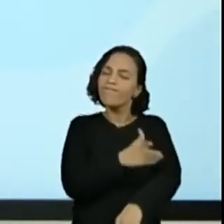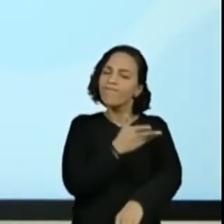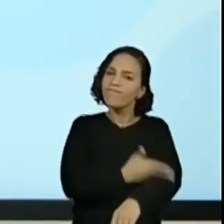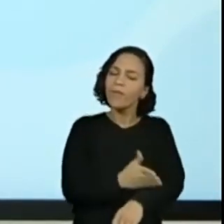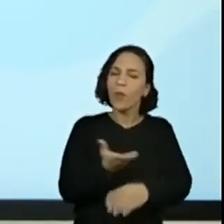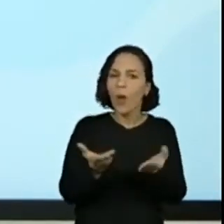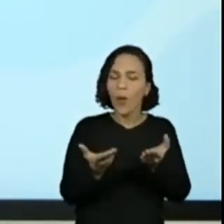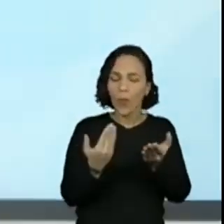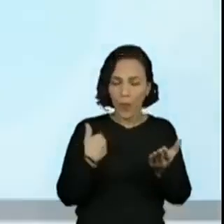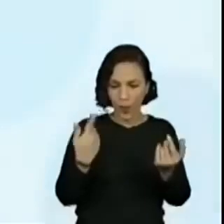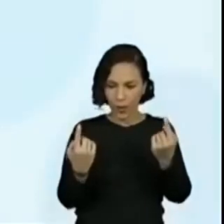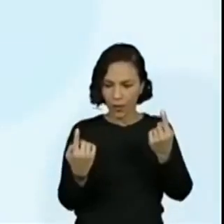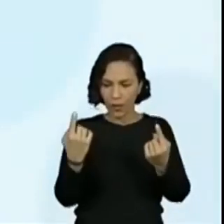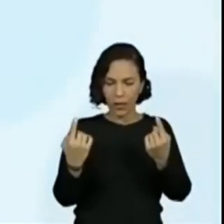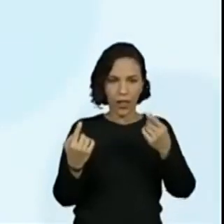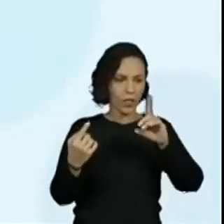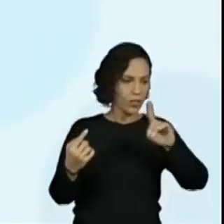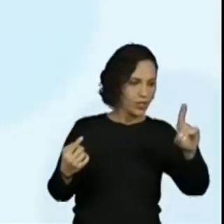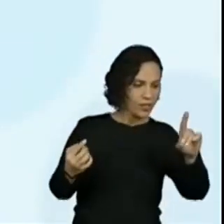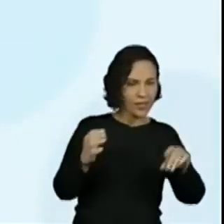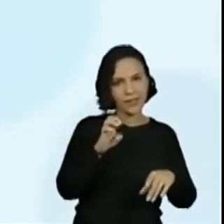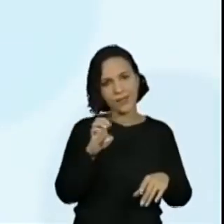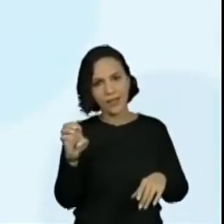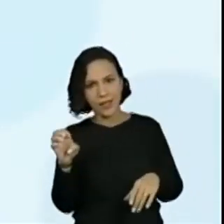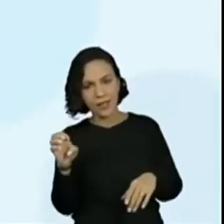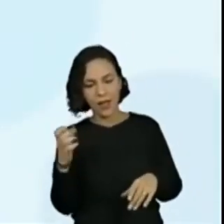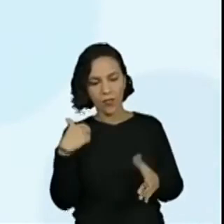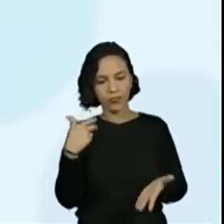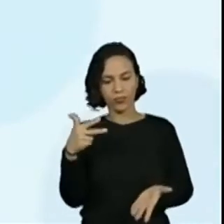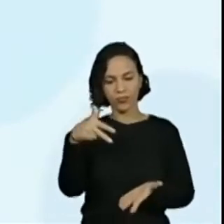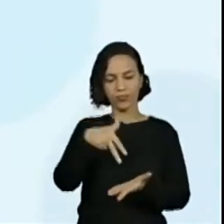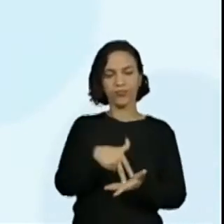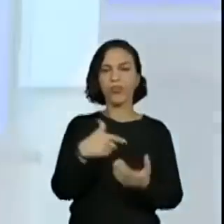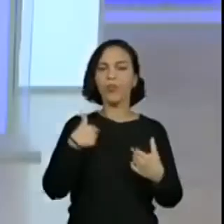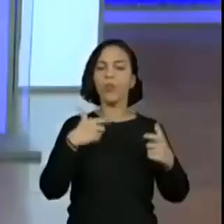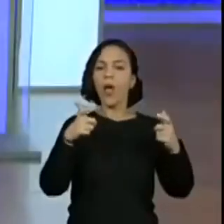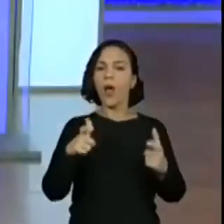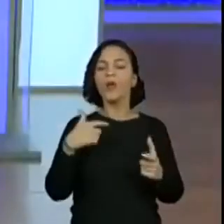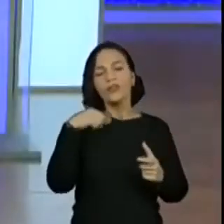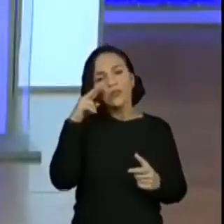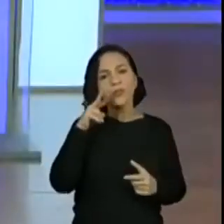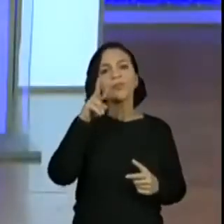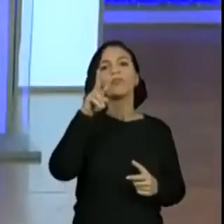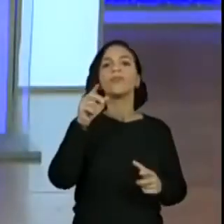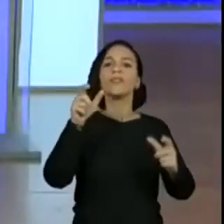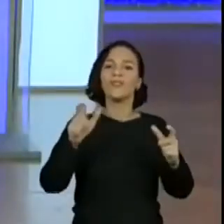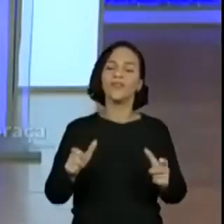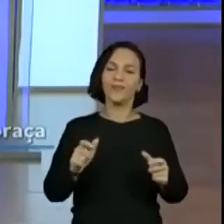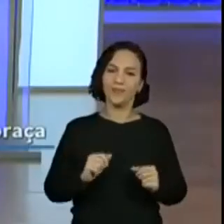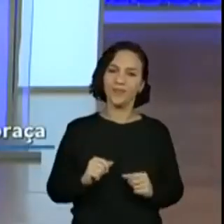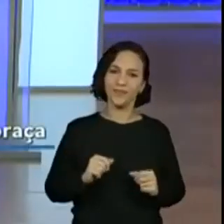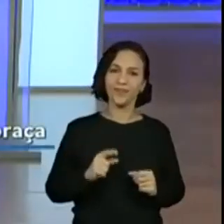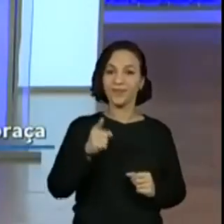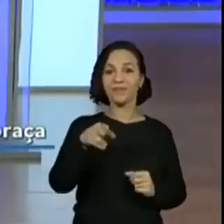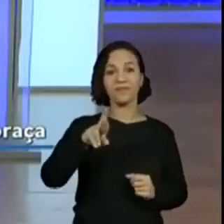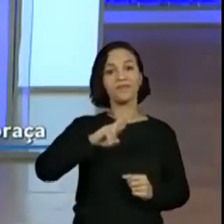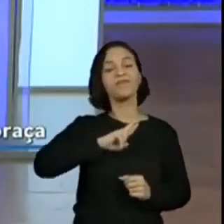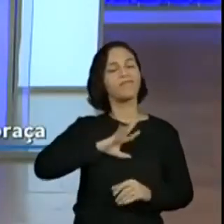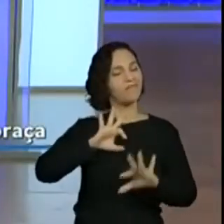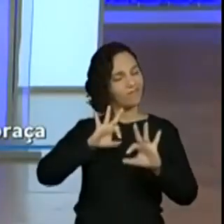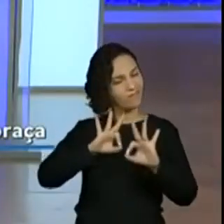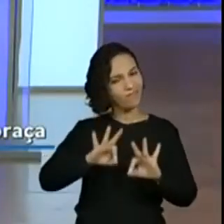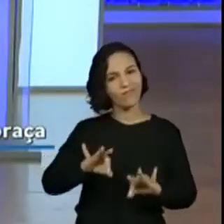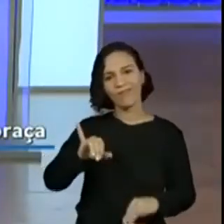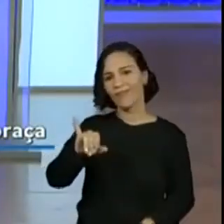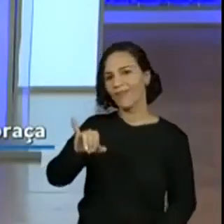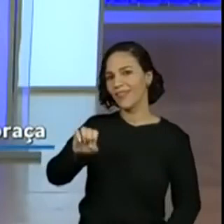esquerda, se imaginando que em qual posição eu estou, para onde eu estou olhando. A posição inicial. Eles responderam inicial. Direitinho, né?